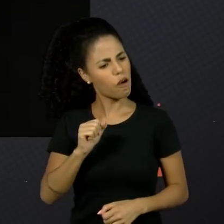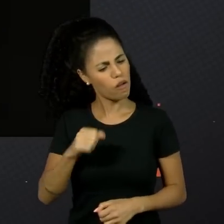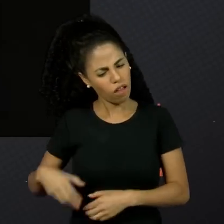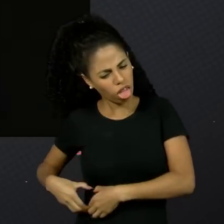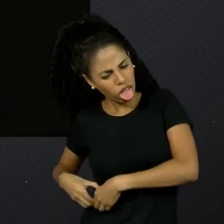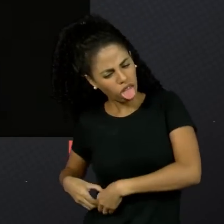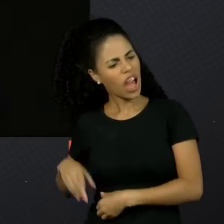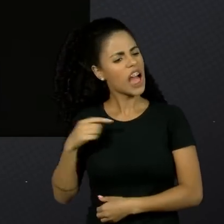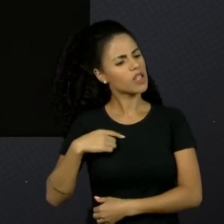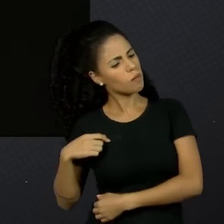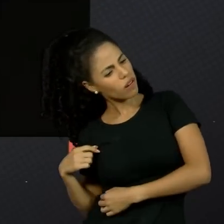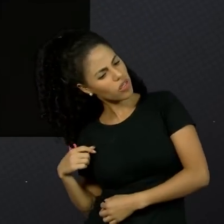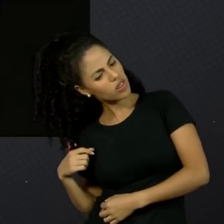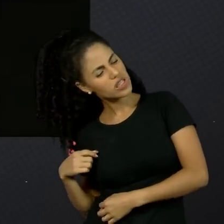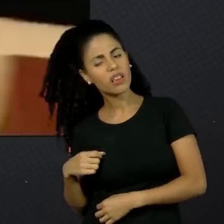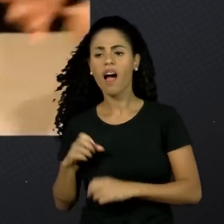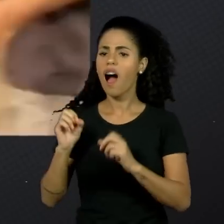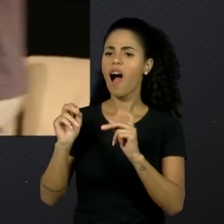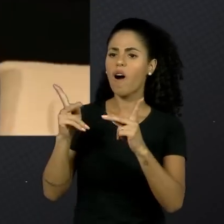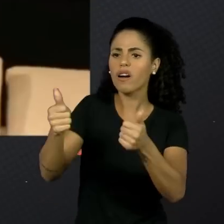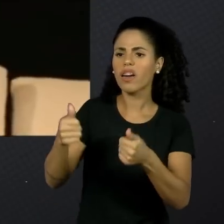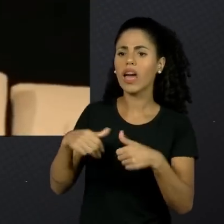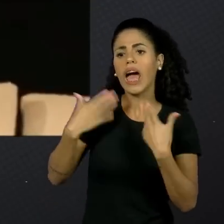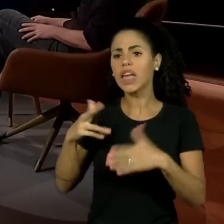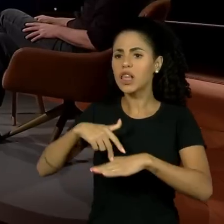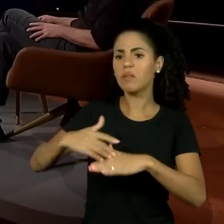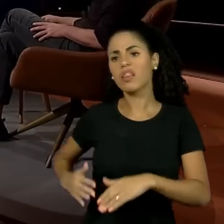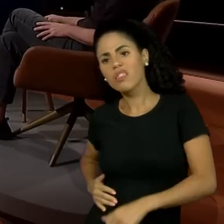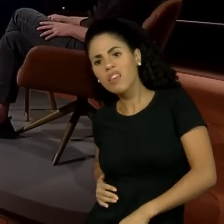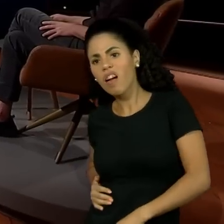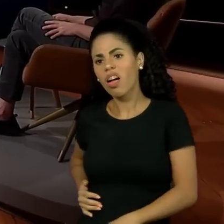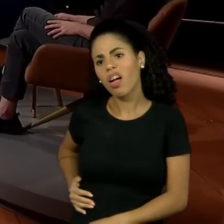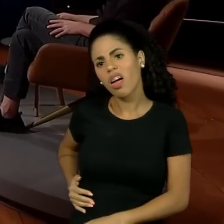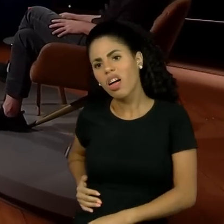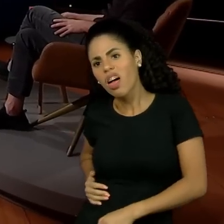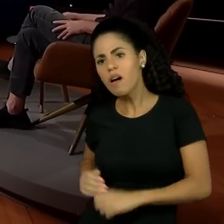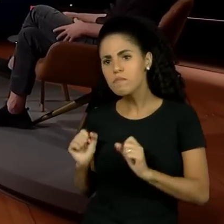não tenho. Era a posição que eu tava. Ah, ok. Então anda assim agora.